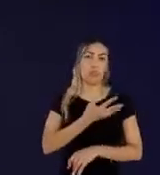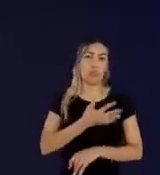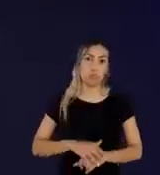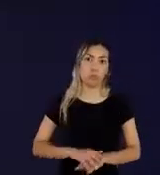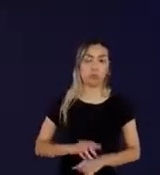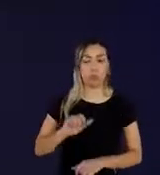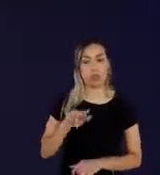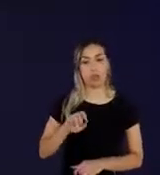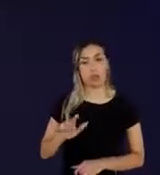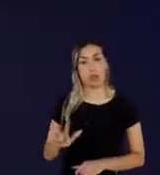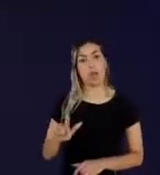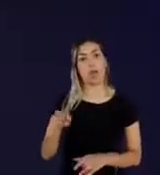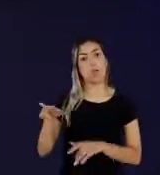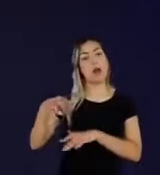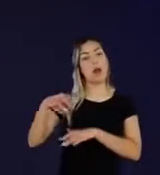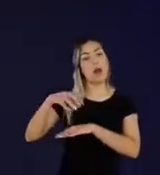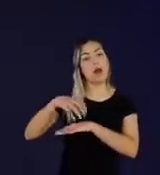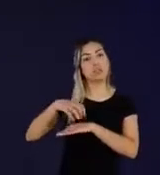de fomento